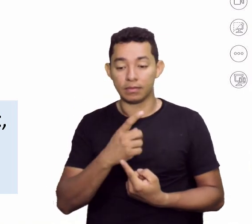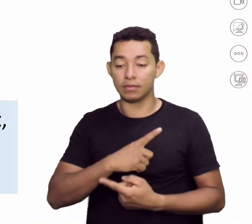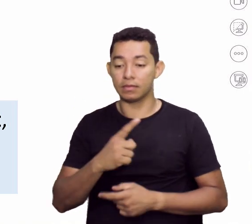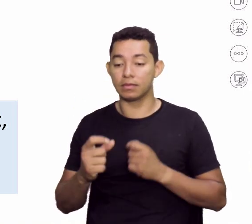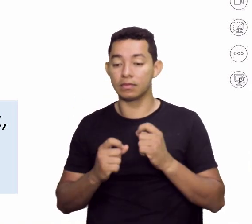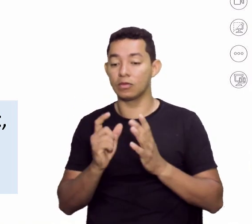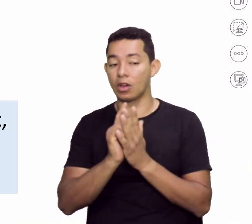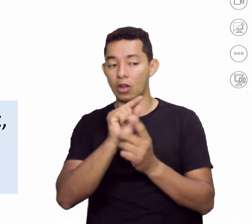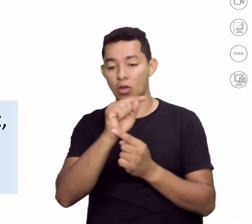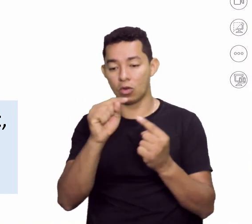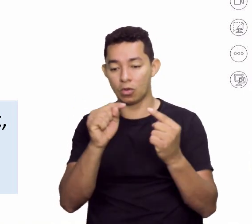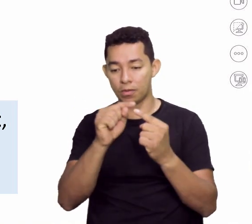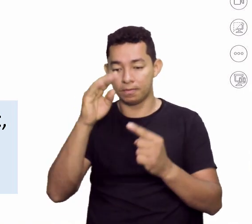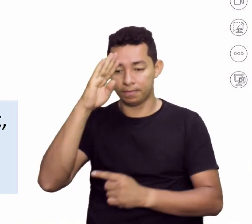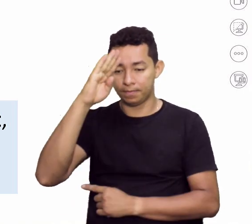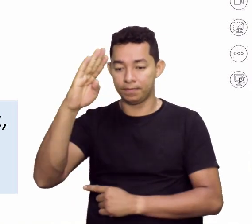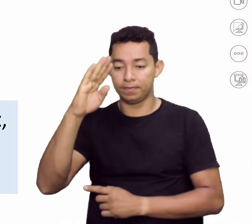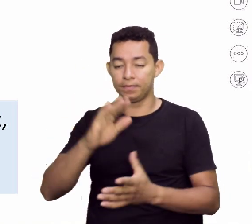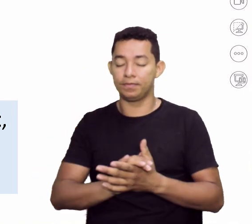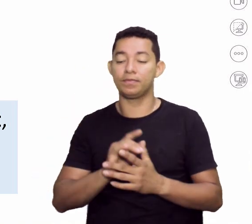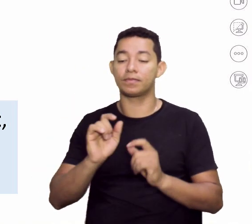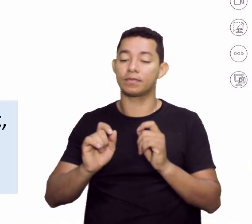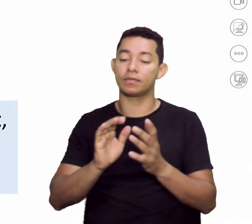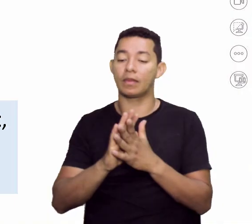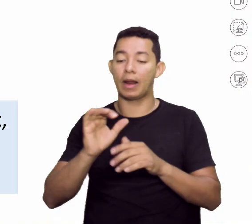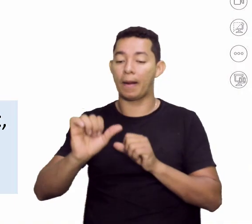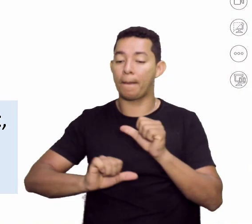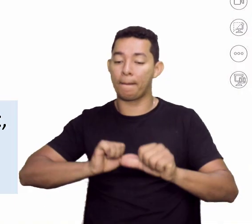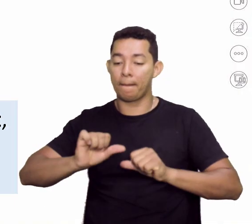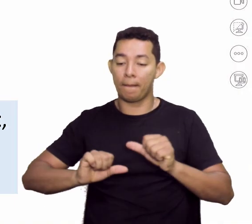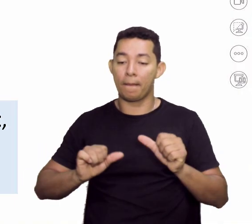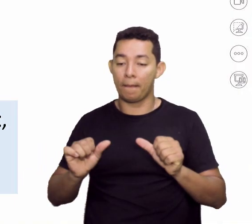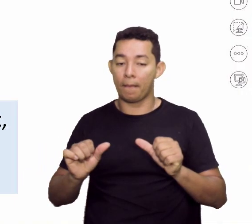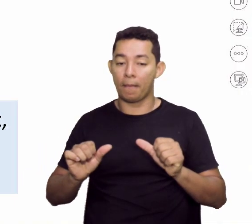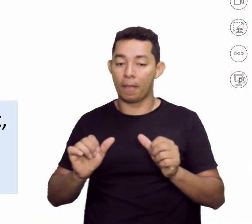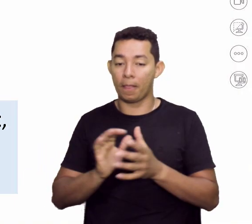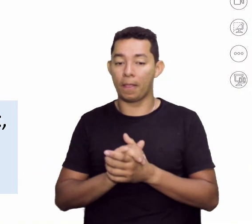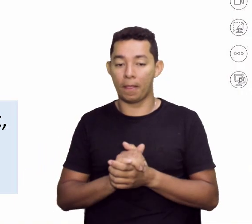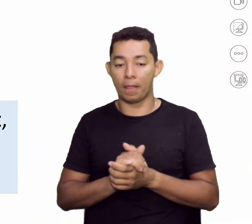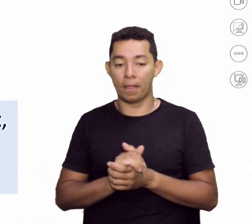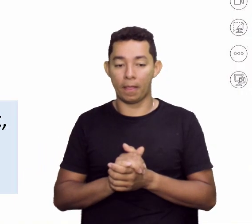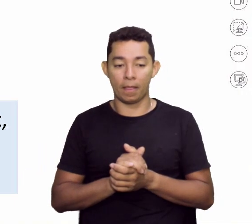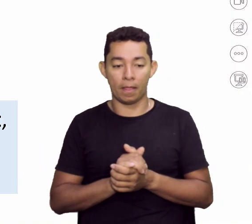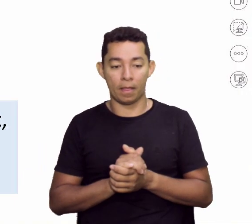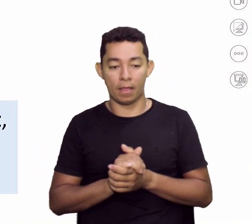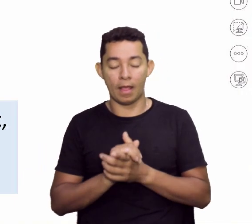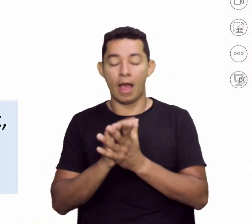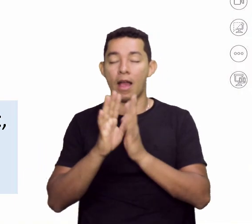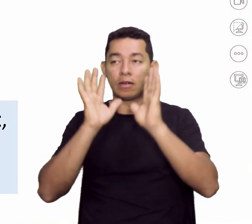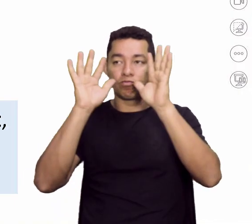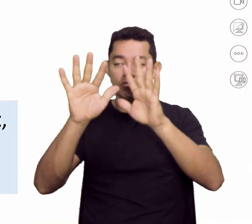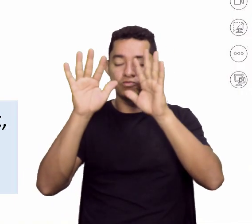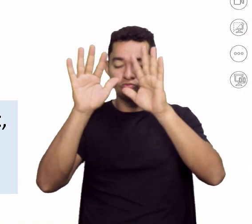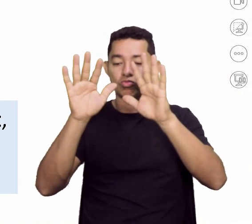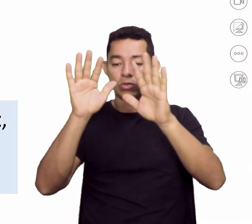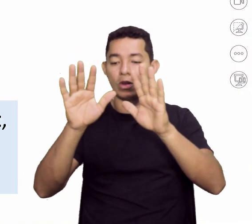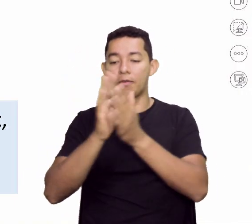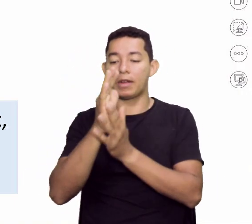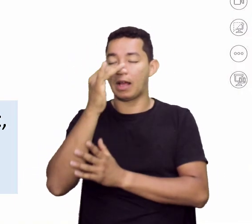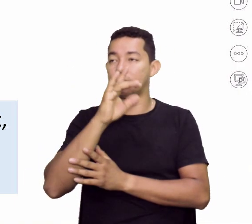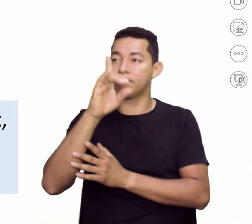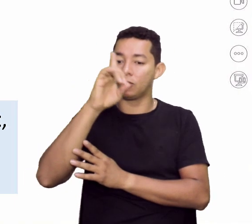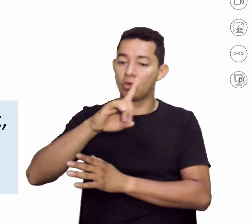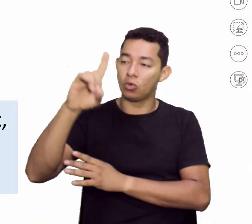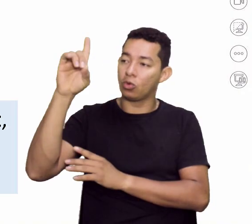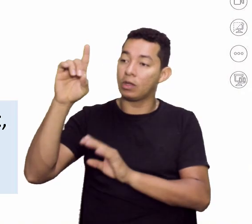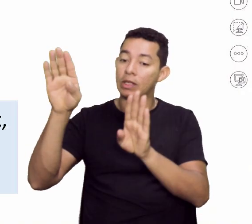como objetivo principal glorificar os deuses egípcios e assegurar a